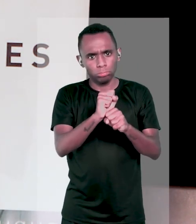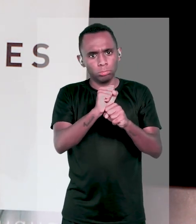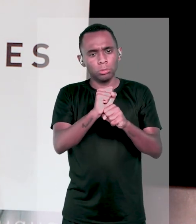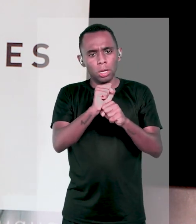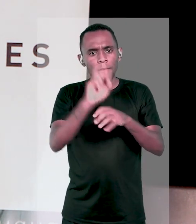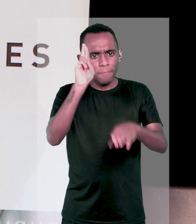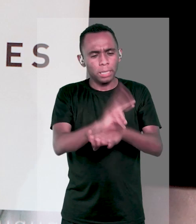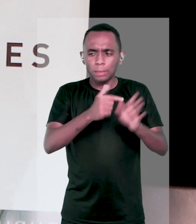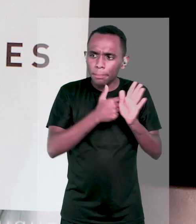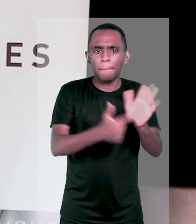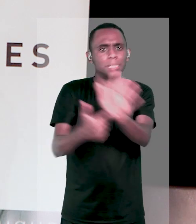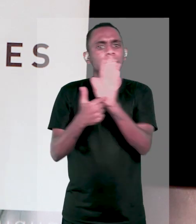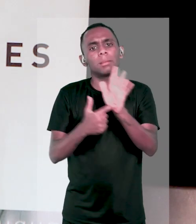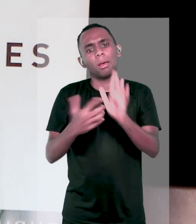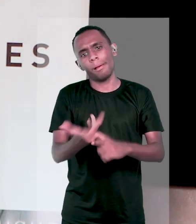pornográficos